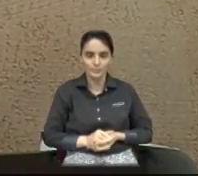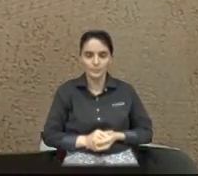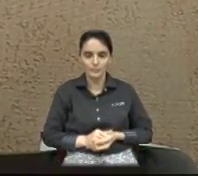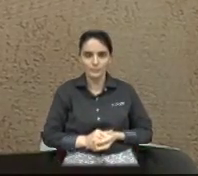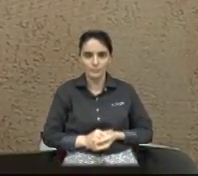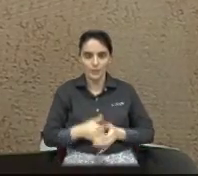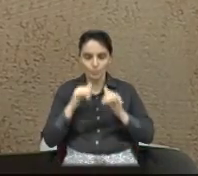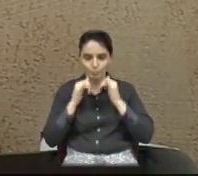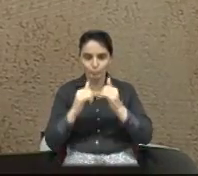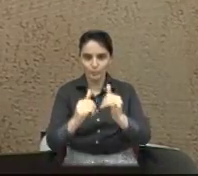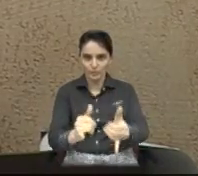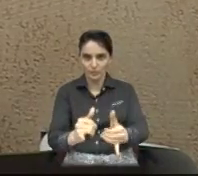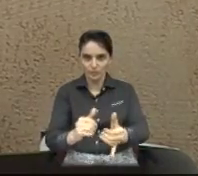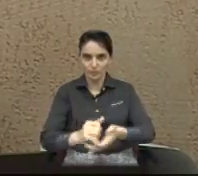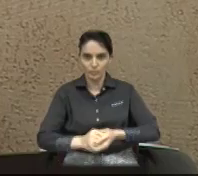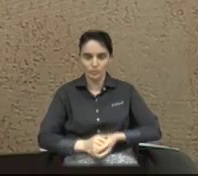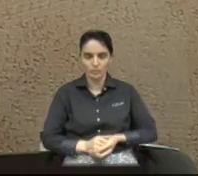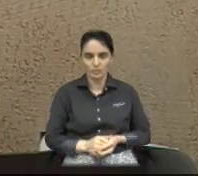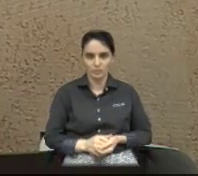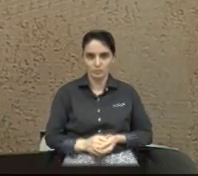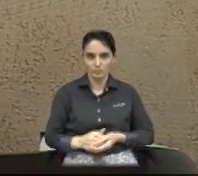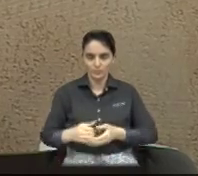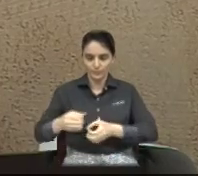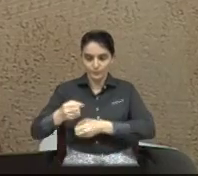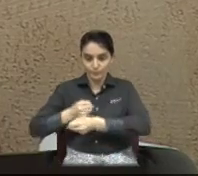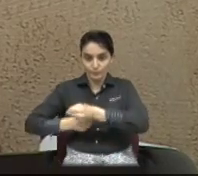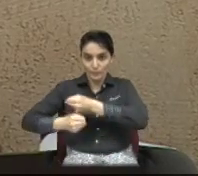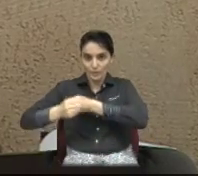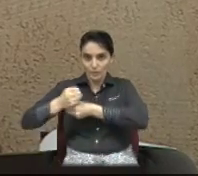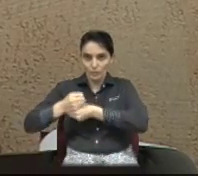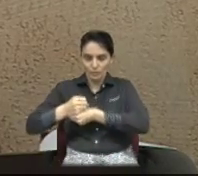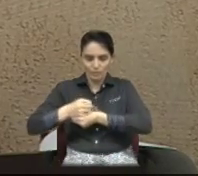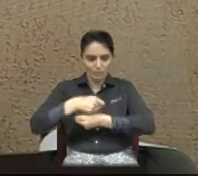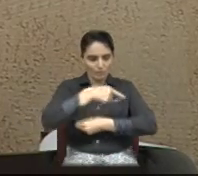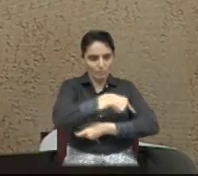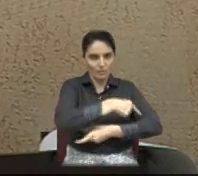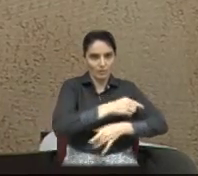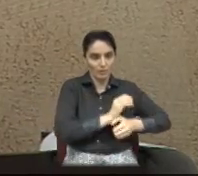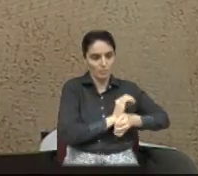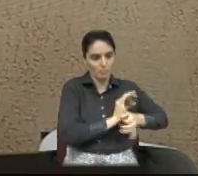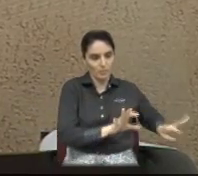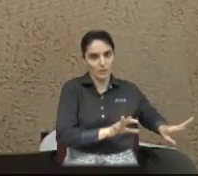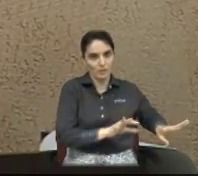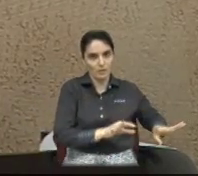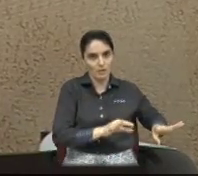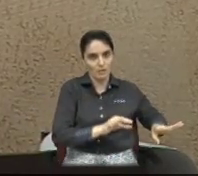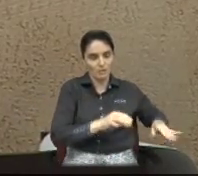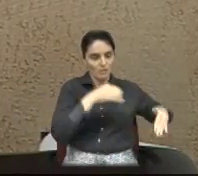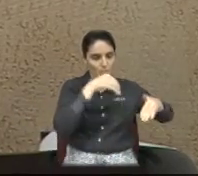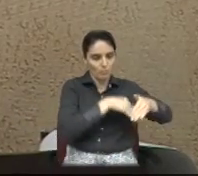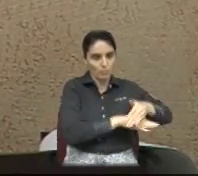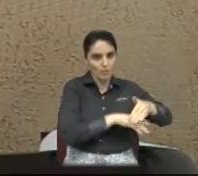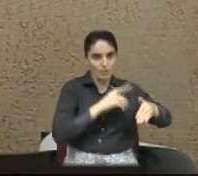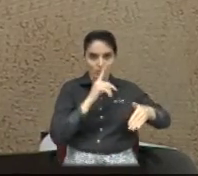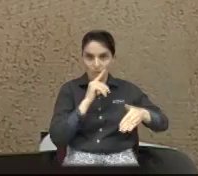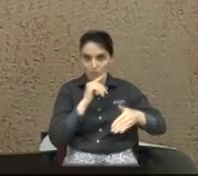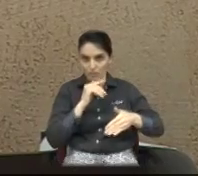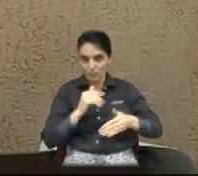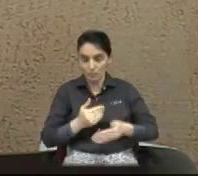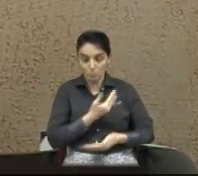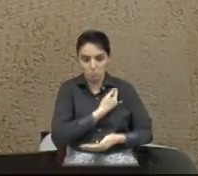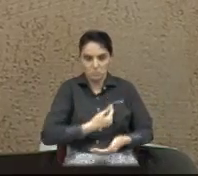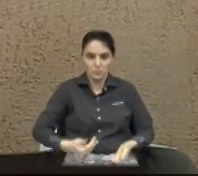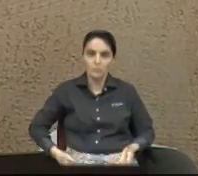de energia, para que naquele período a usina paralisasse seus trabalhos. Portanto, a primeira ação do poder público deve ser a busca